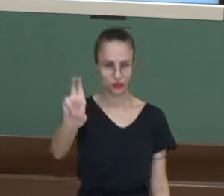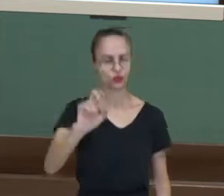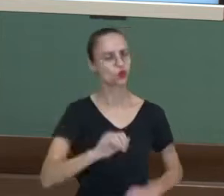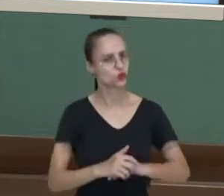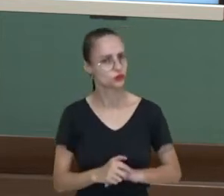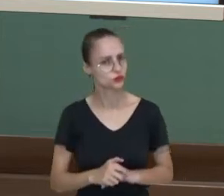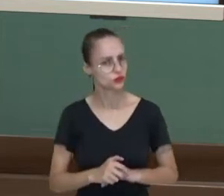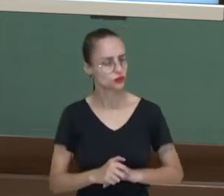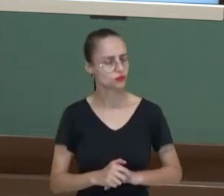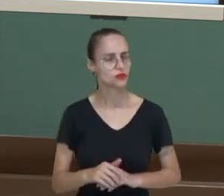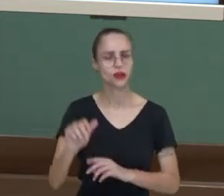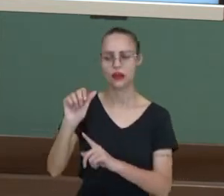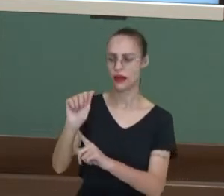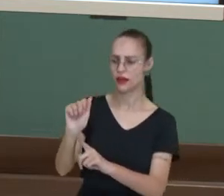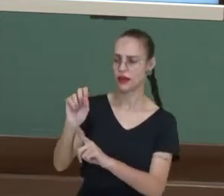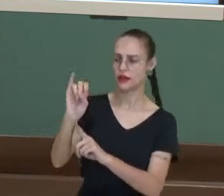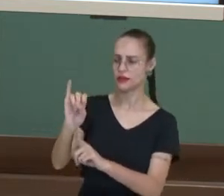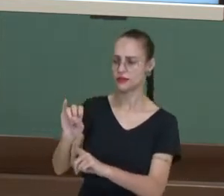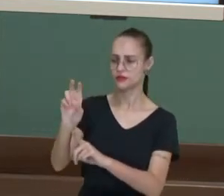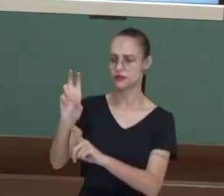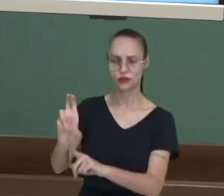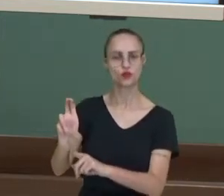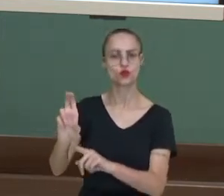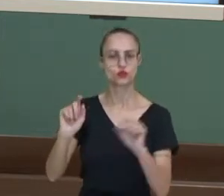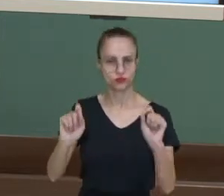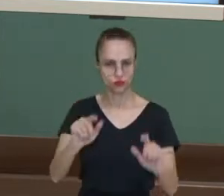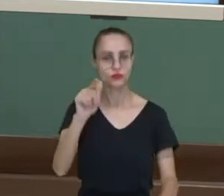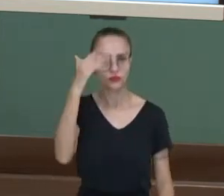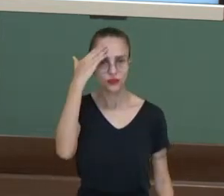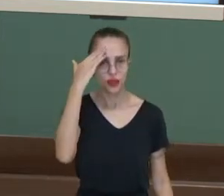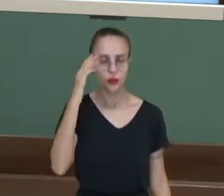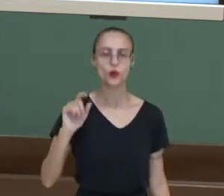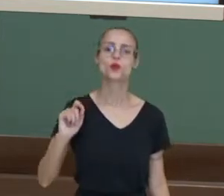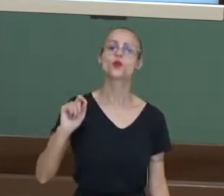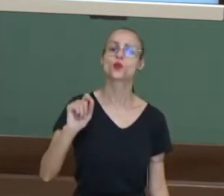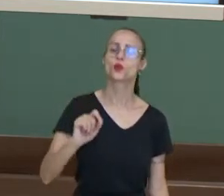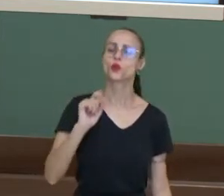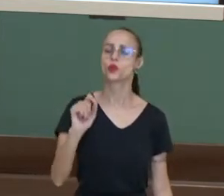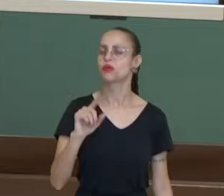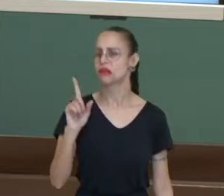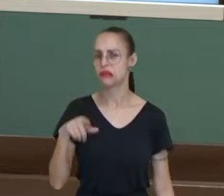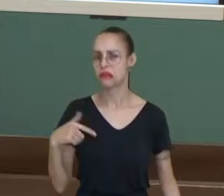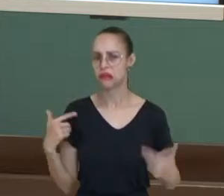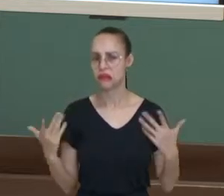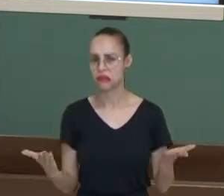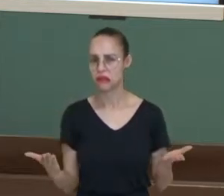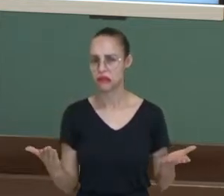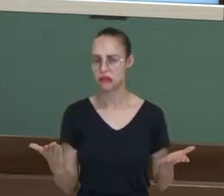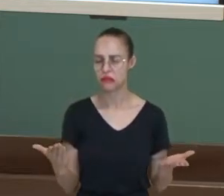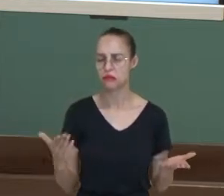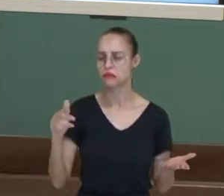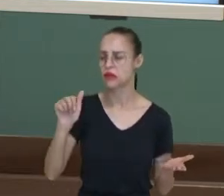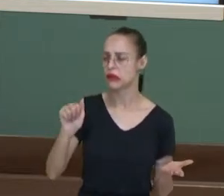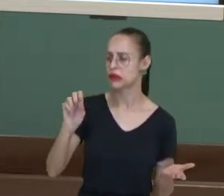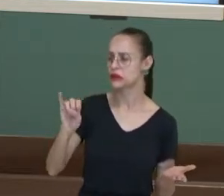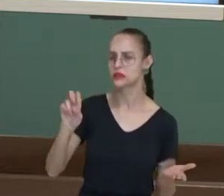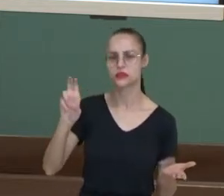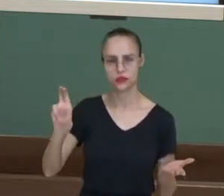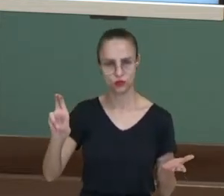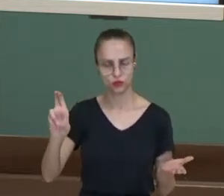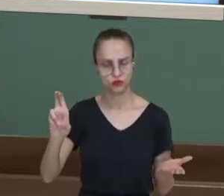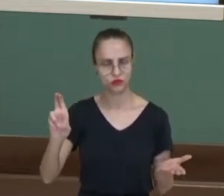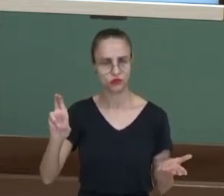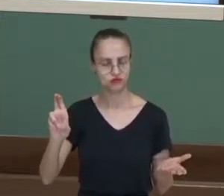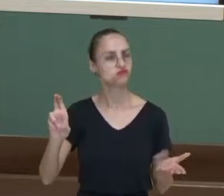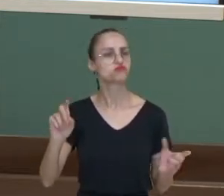Ato Institucional número 5? Você sabe do que se trata, do que a gente está falando quando fala de ato institucional e do